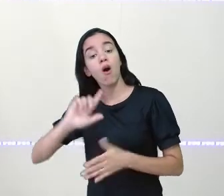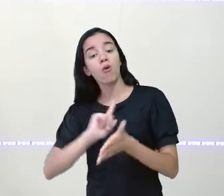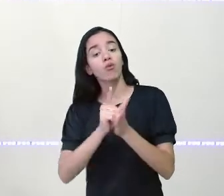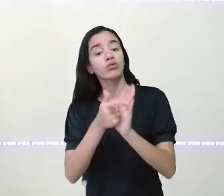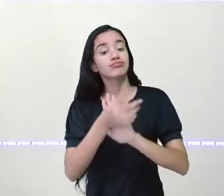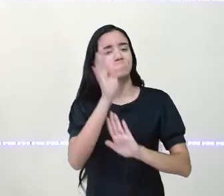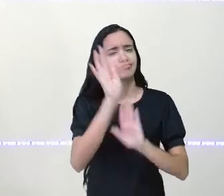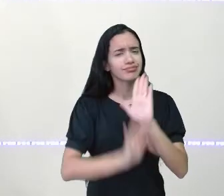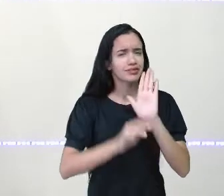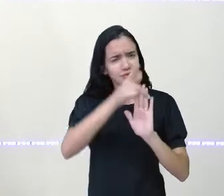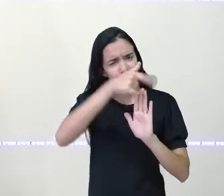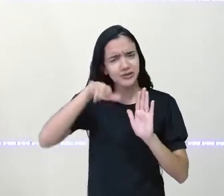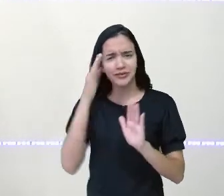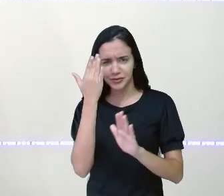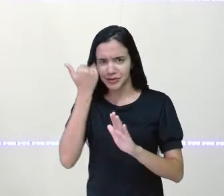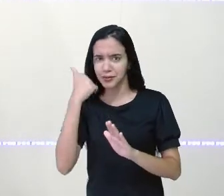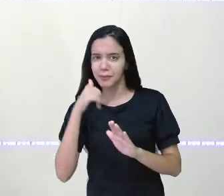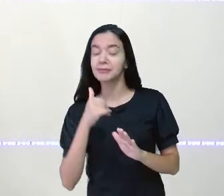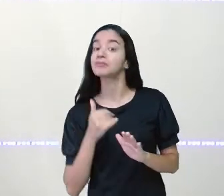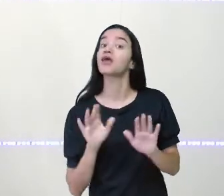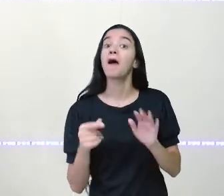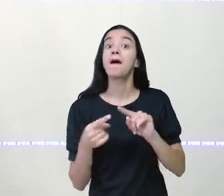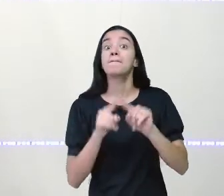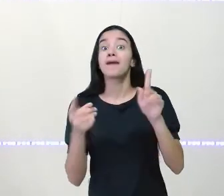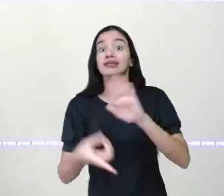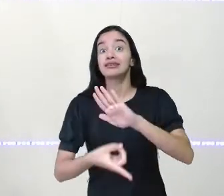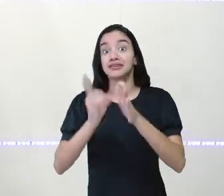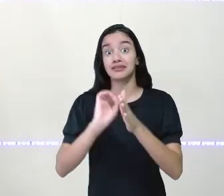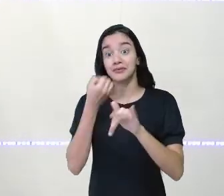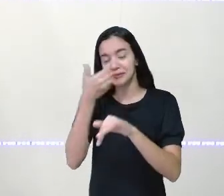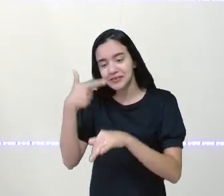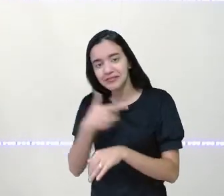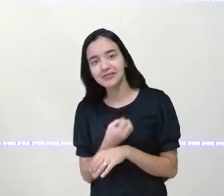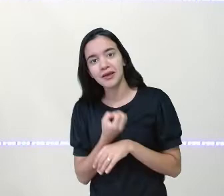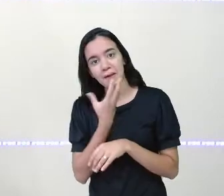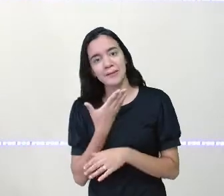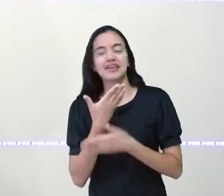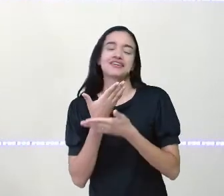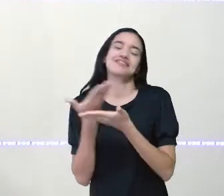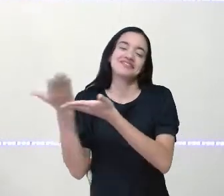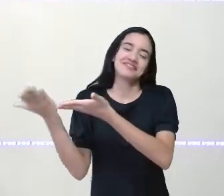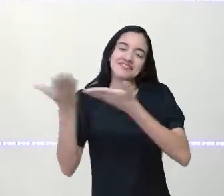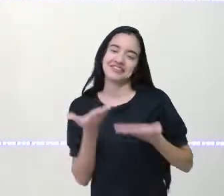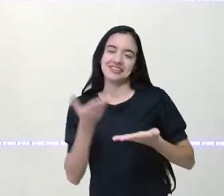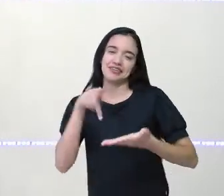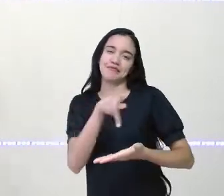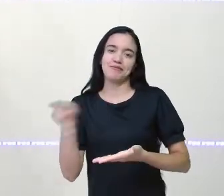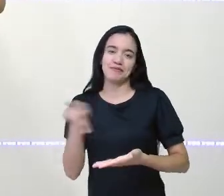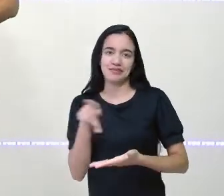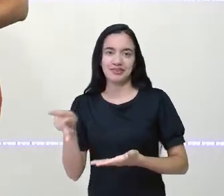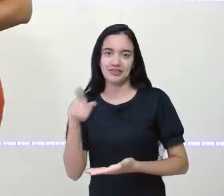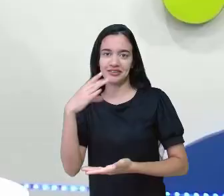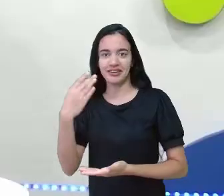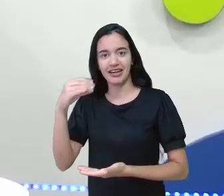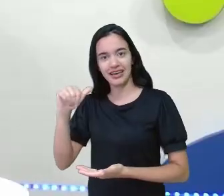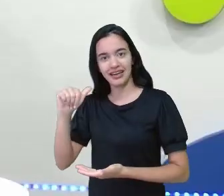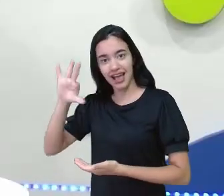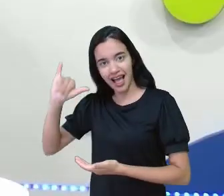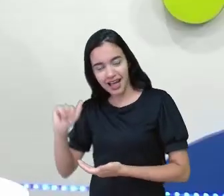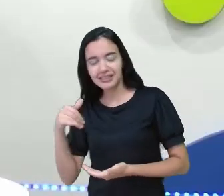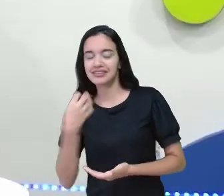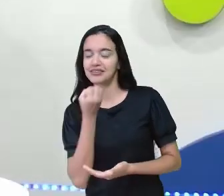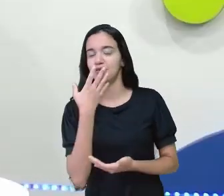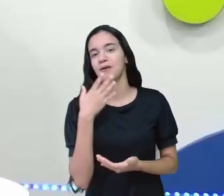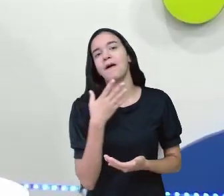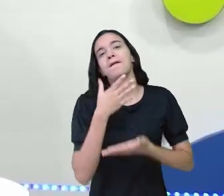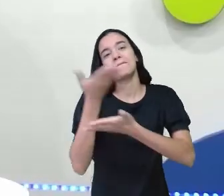textual? Vocês irão saber já já. Antes, vamos dar as boas-vindas à professora Kátia. Bem-vinda, professora Kátia. Olá, turminha! Sejam